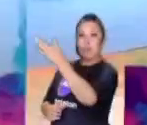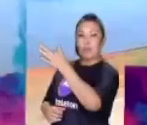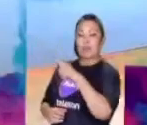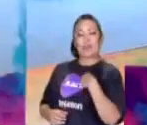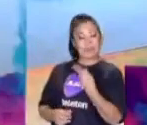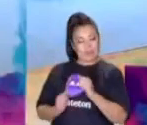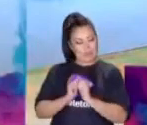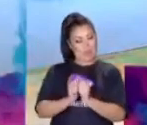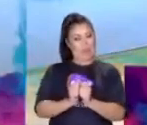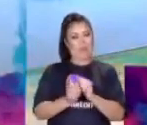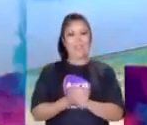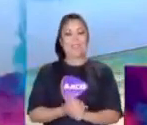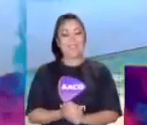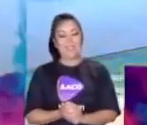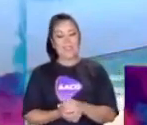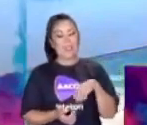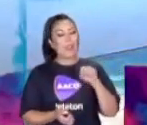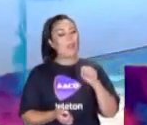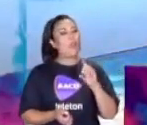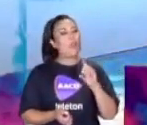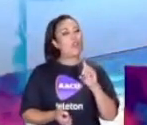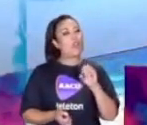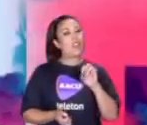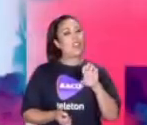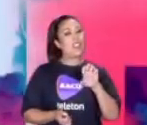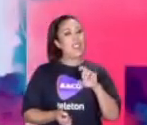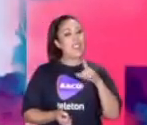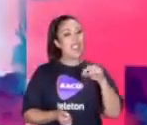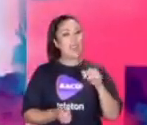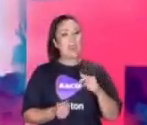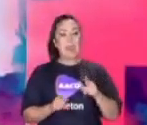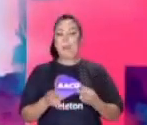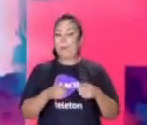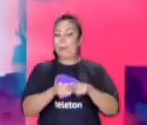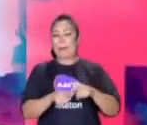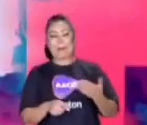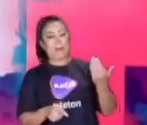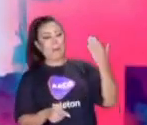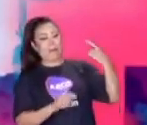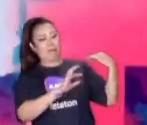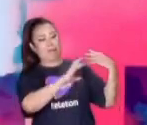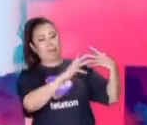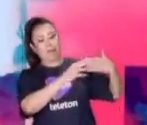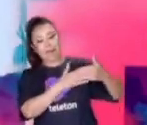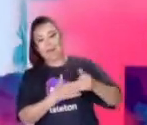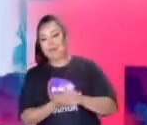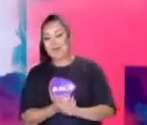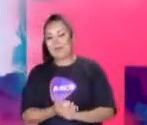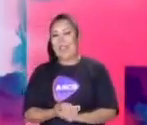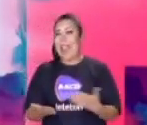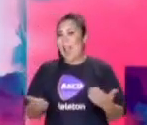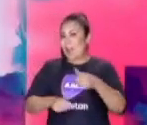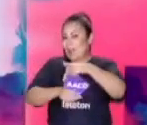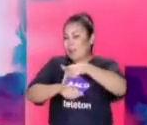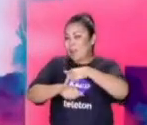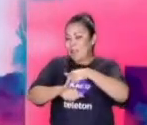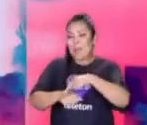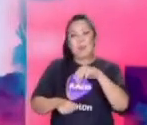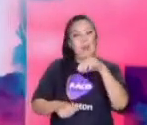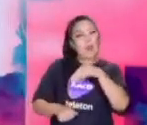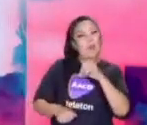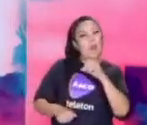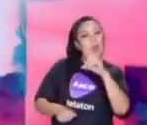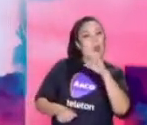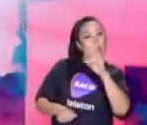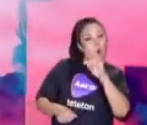Sodier, parceira das antigas. Vamos descobrir, então, esse é o momento, Mioto, Aninha, a galera que tá assistindo,